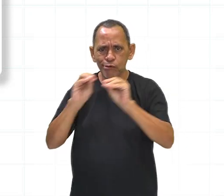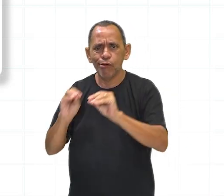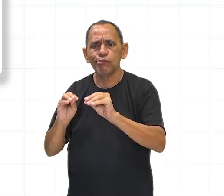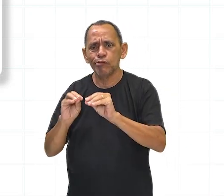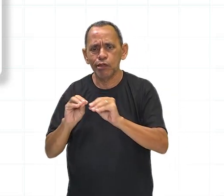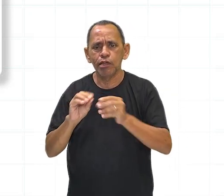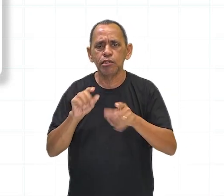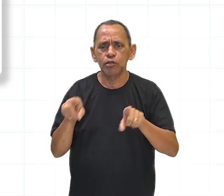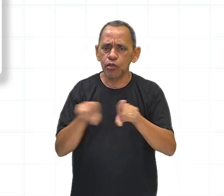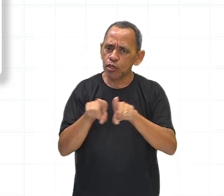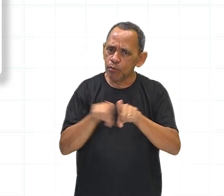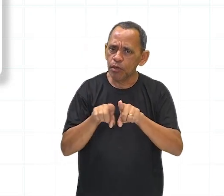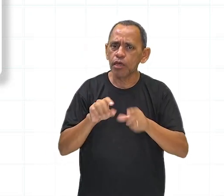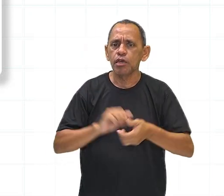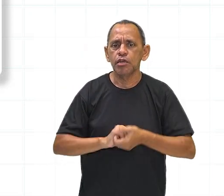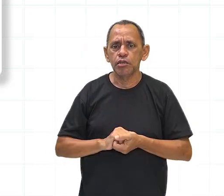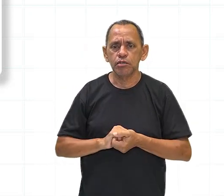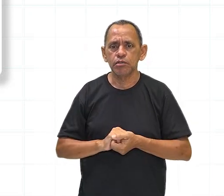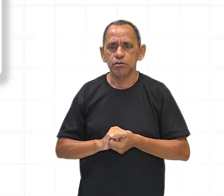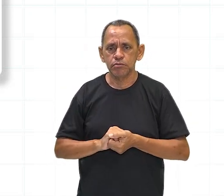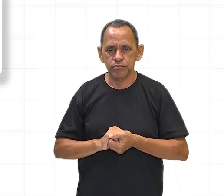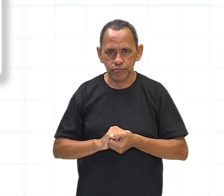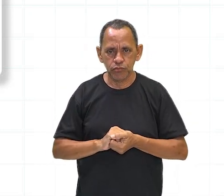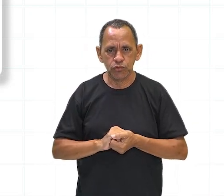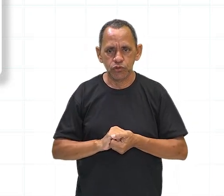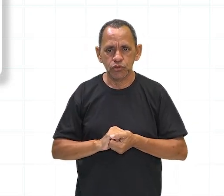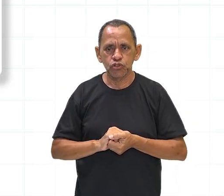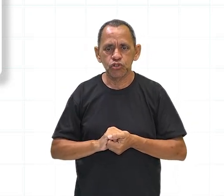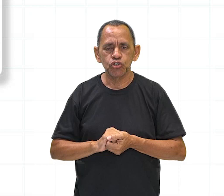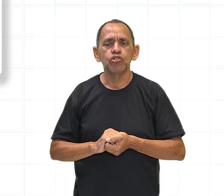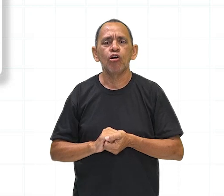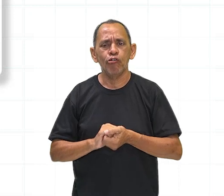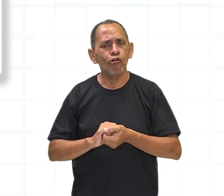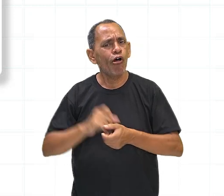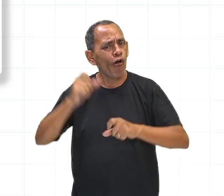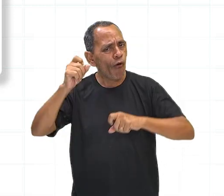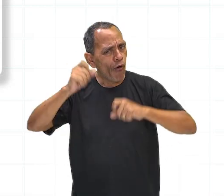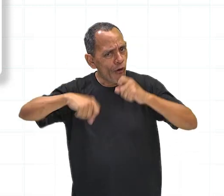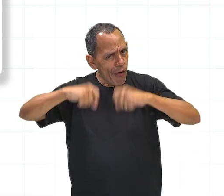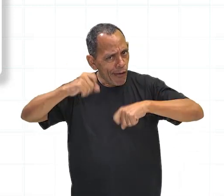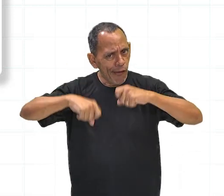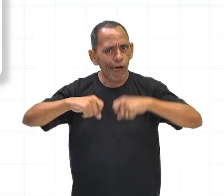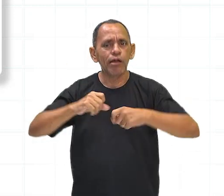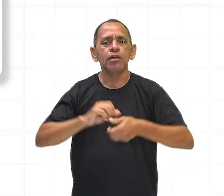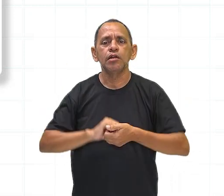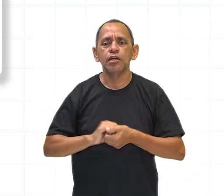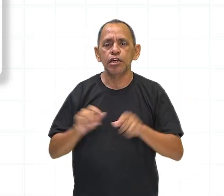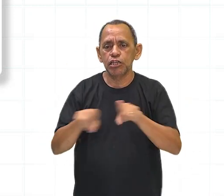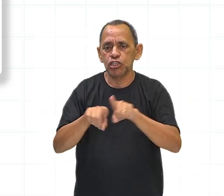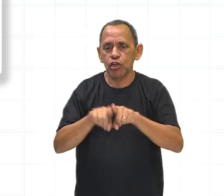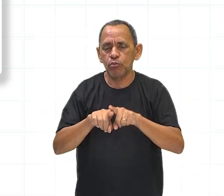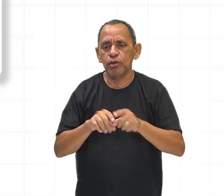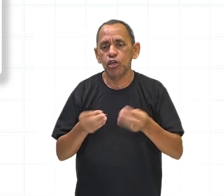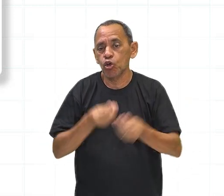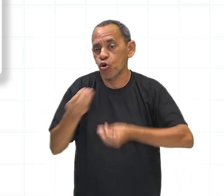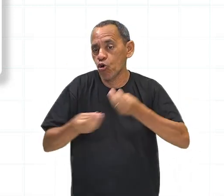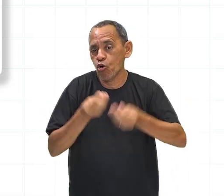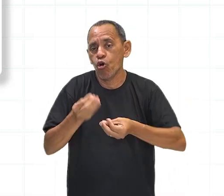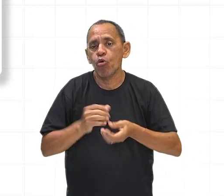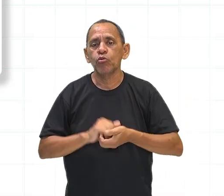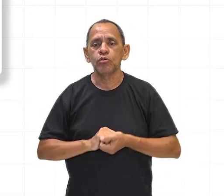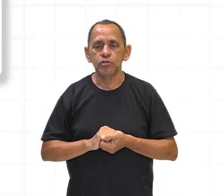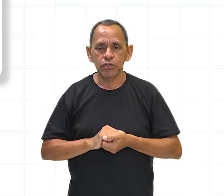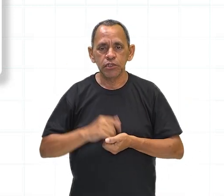seja, permitir com que ele seja liberado ali após um ato sexual, por exemplo. Além disso, eles vão ter uma